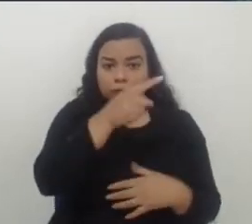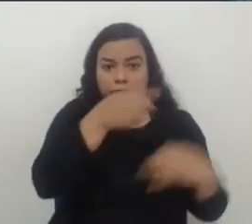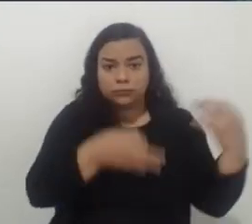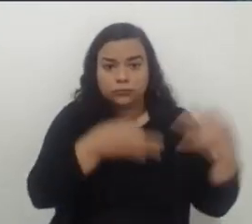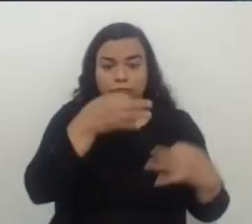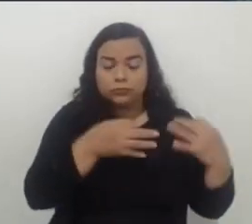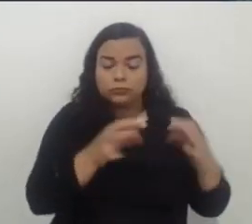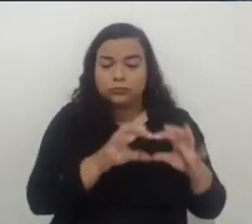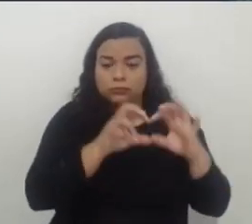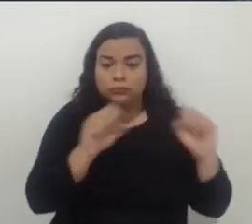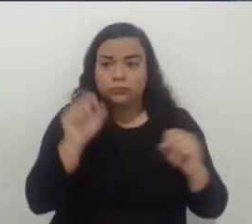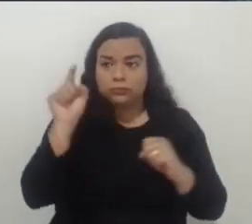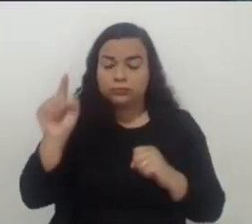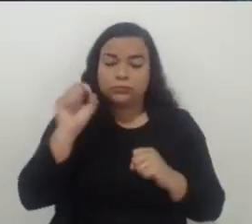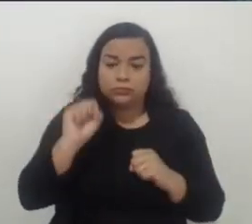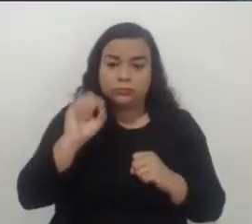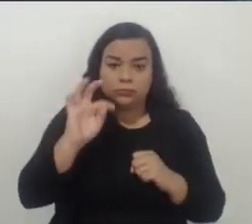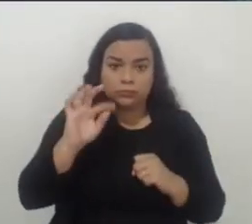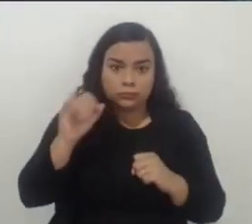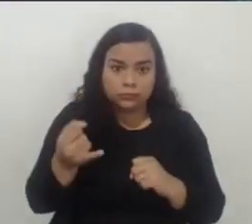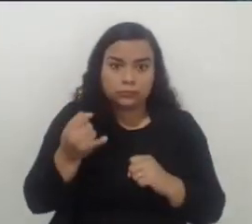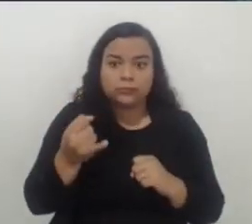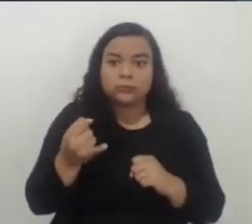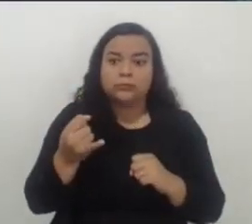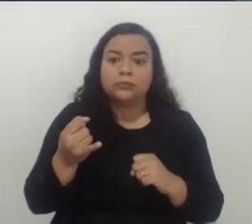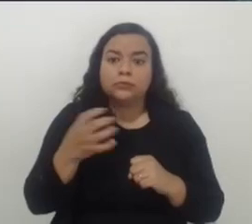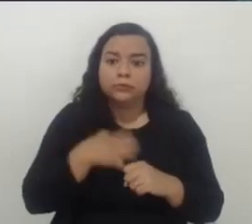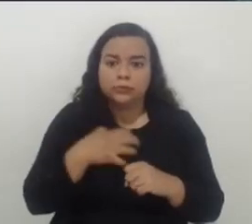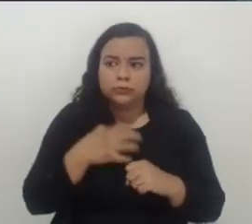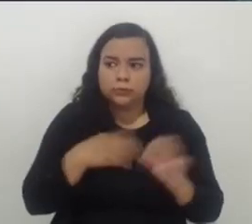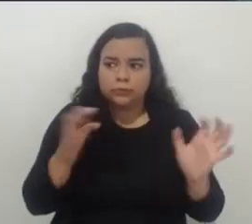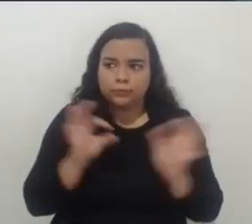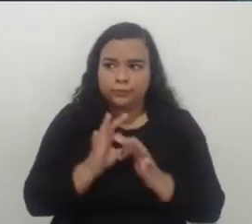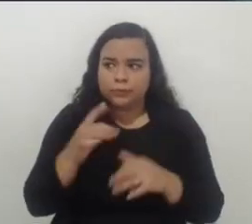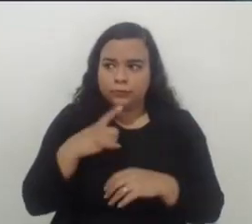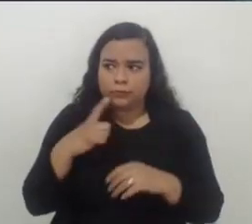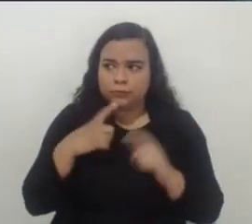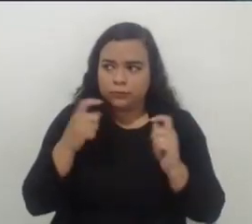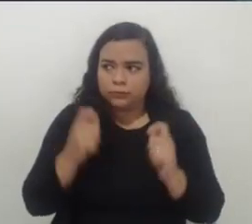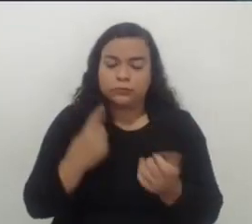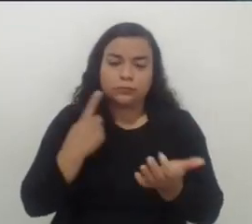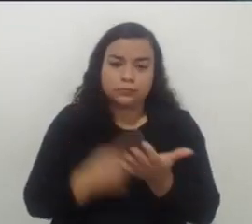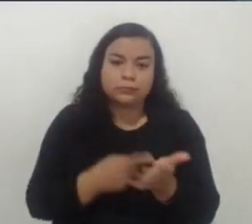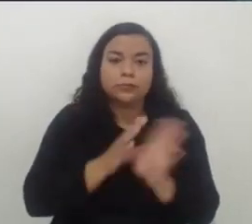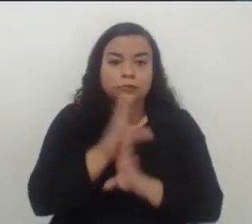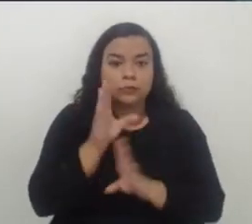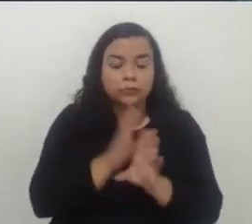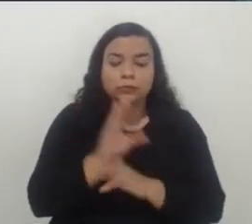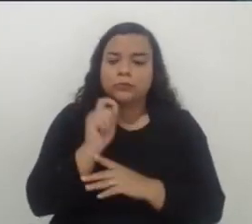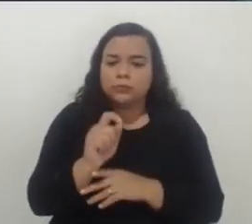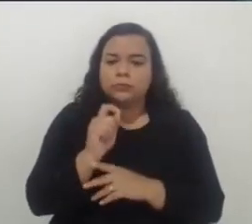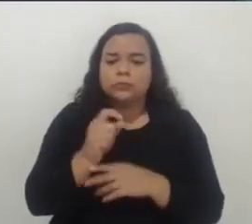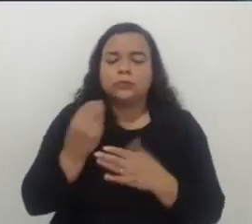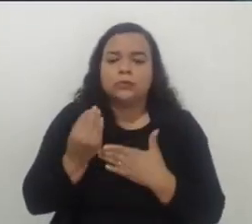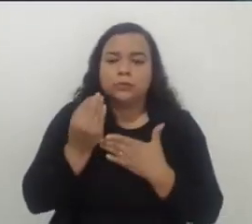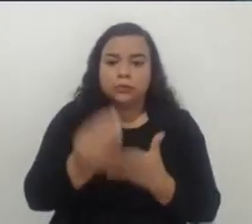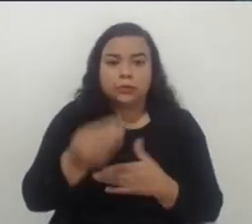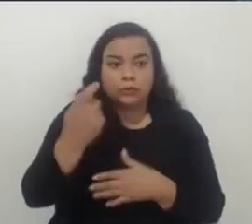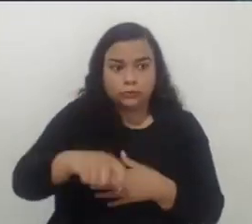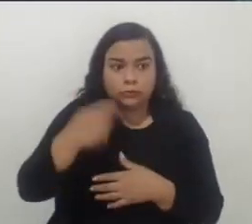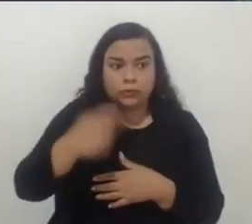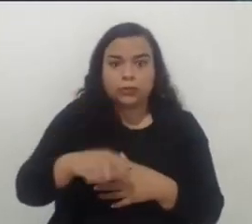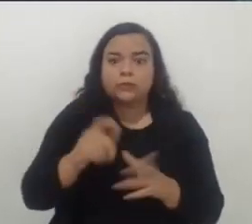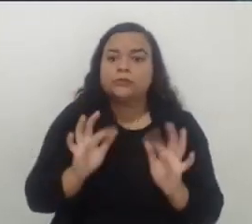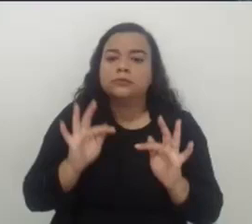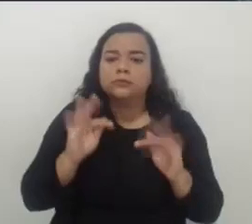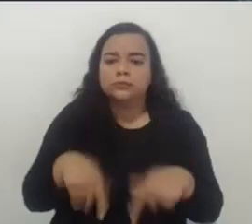STJ, muito e de modo reiterado, firmou a orientação de que a entrega das chaves em juízo põe fim ao